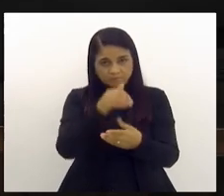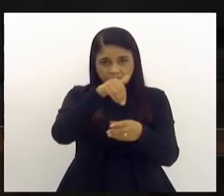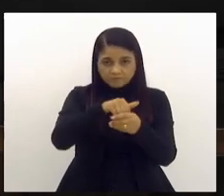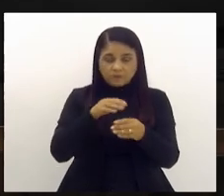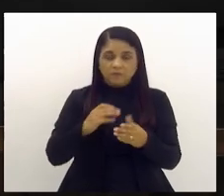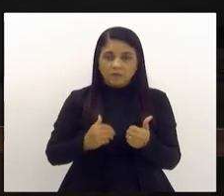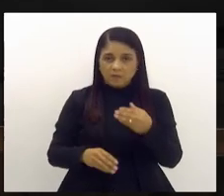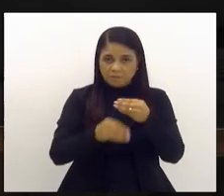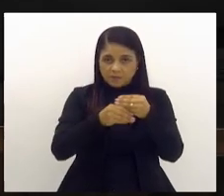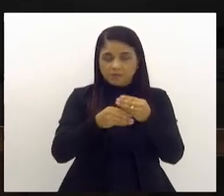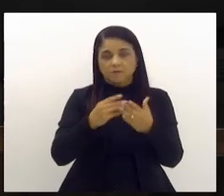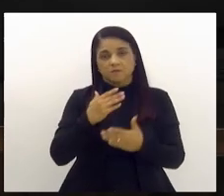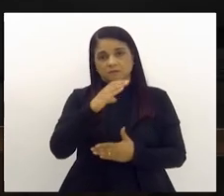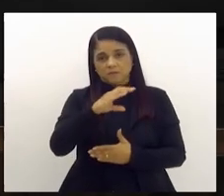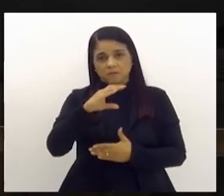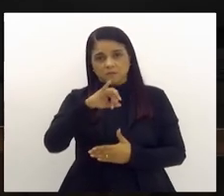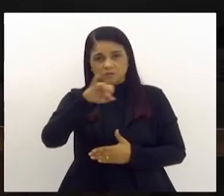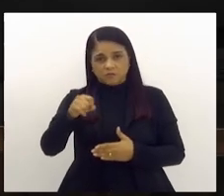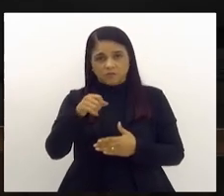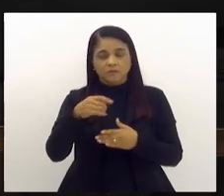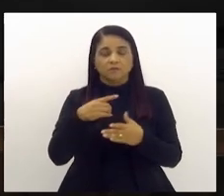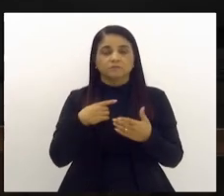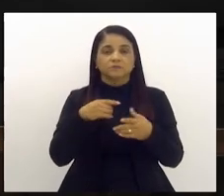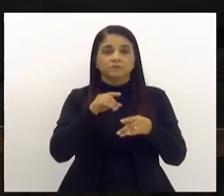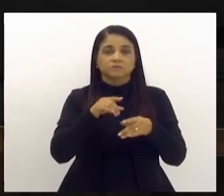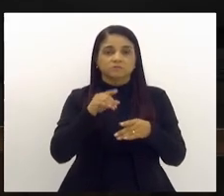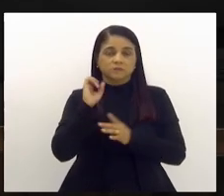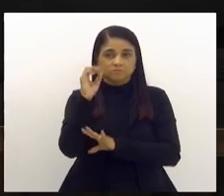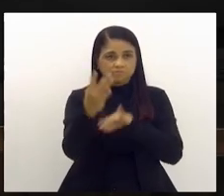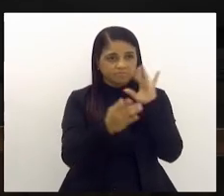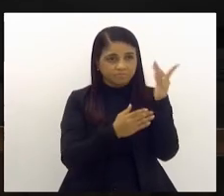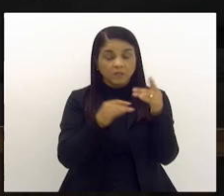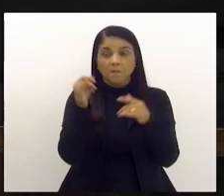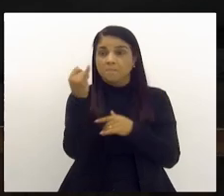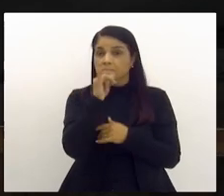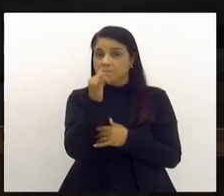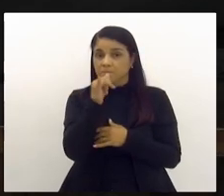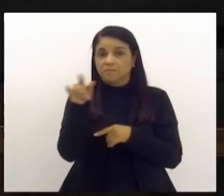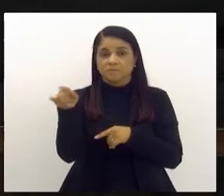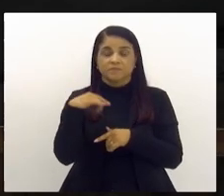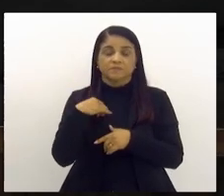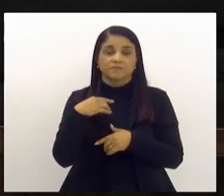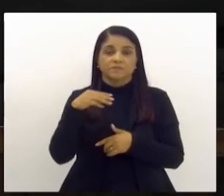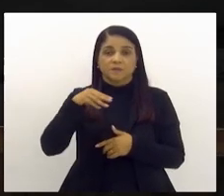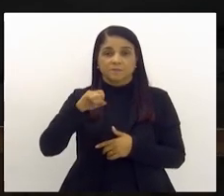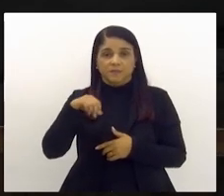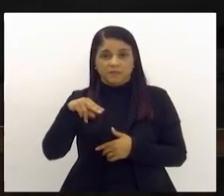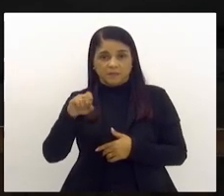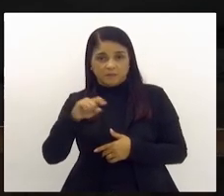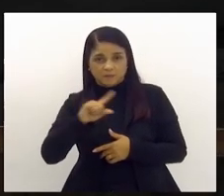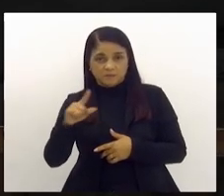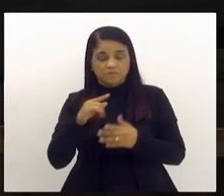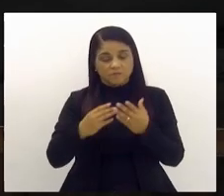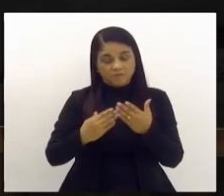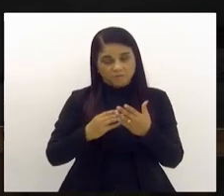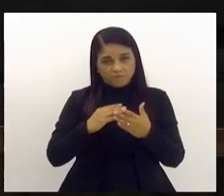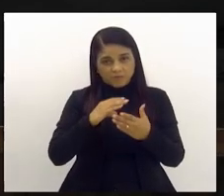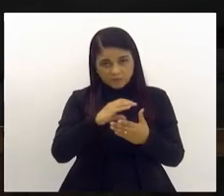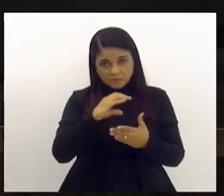CCJ, de saneamento ambiental favorável, Minas e Energia favorável com as emendas da CCJ,